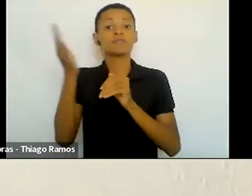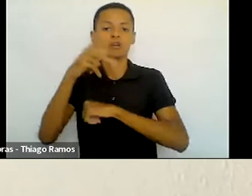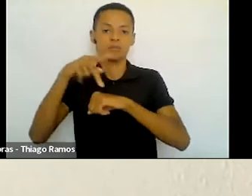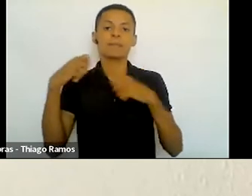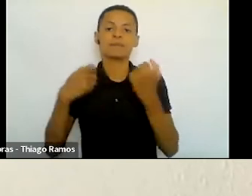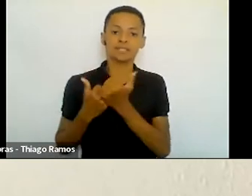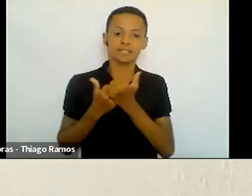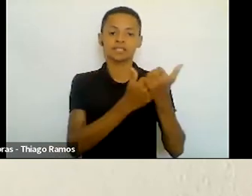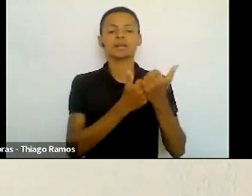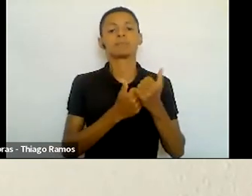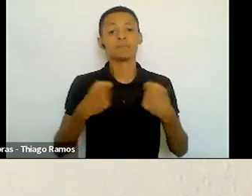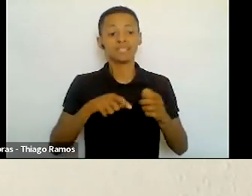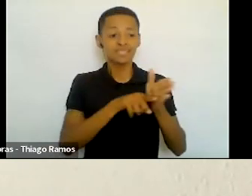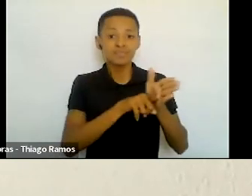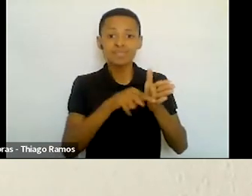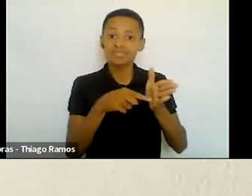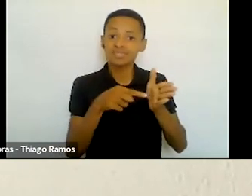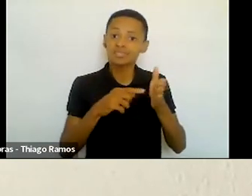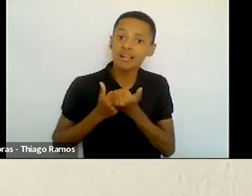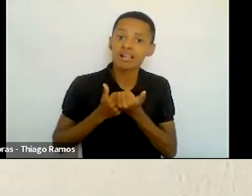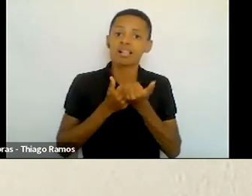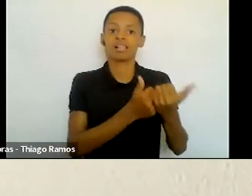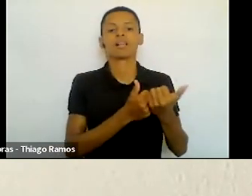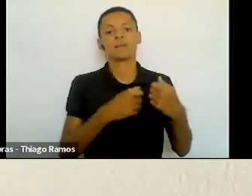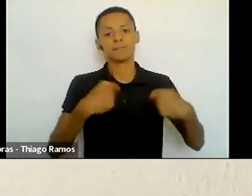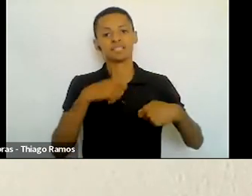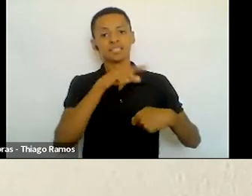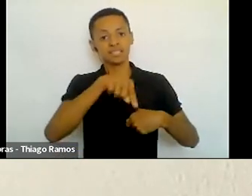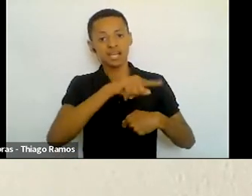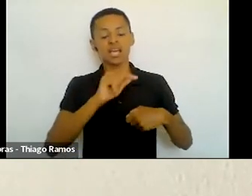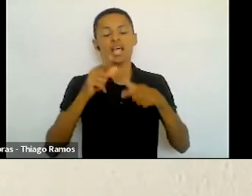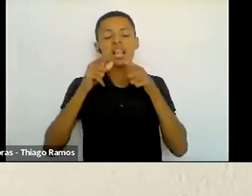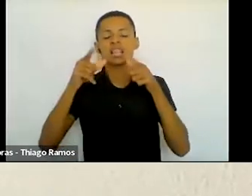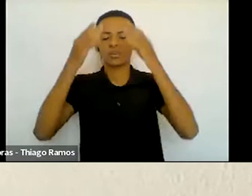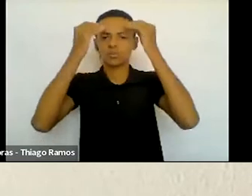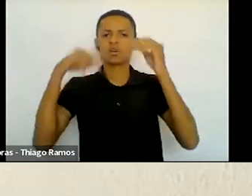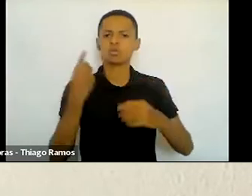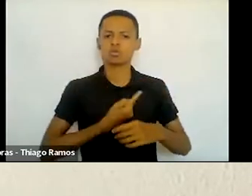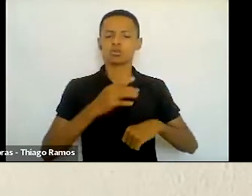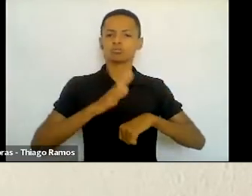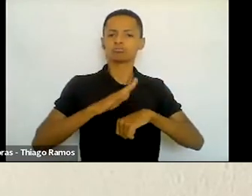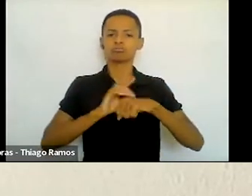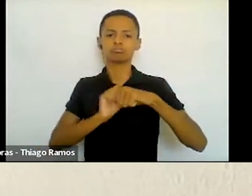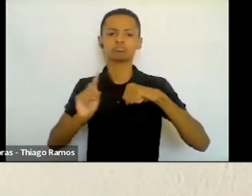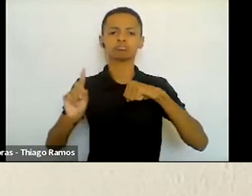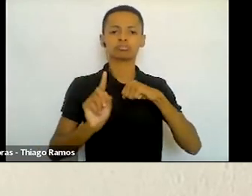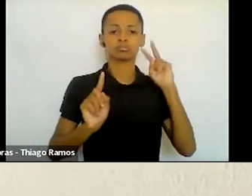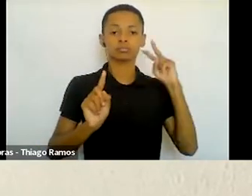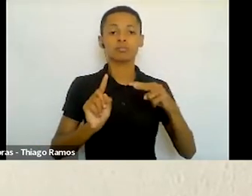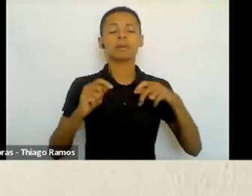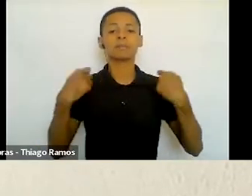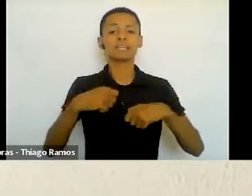das pesquisas. As pesquisas precisam falar a nossa linguagem com o nosso protagonismo também. A gente precisa fazer análises